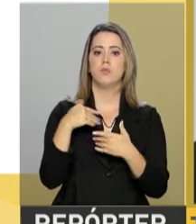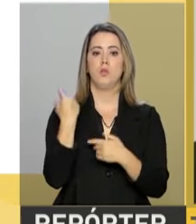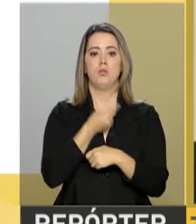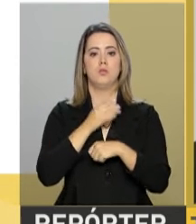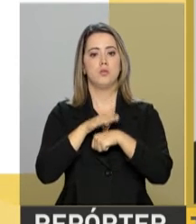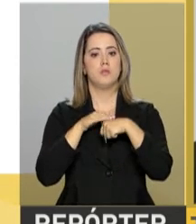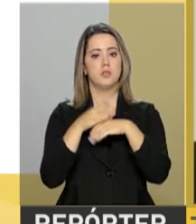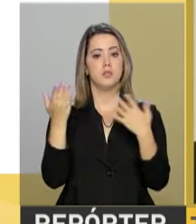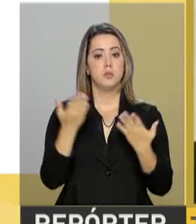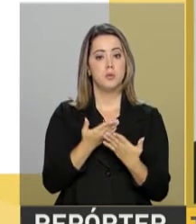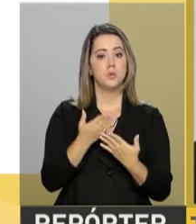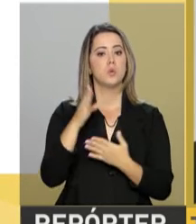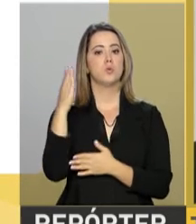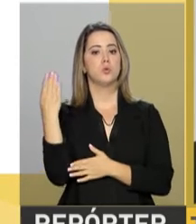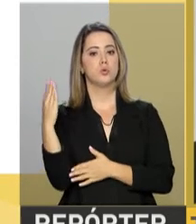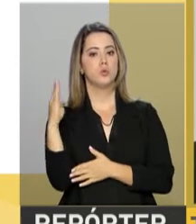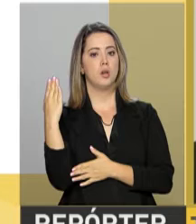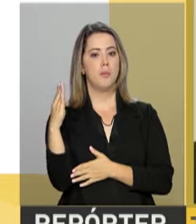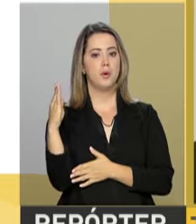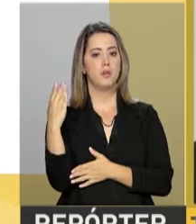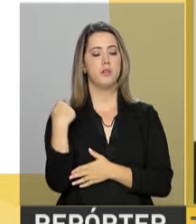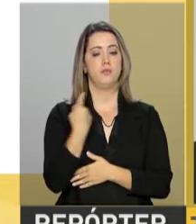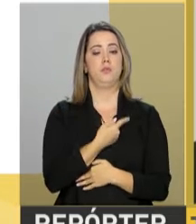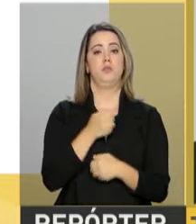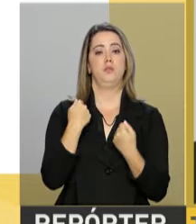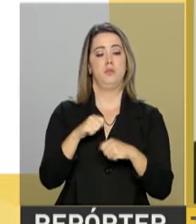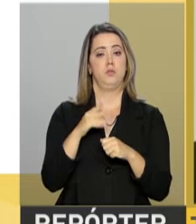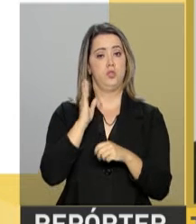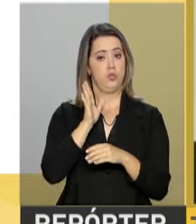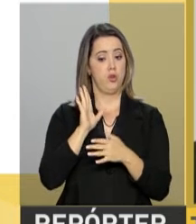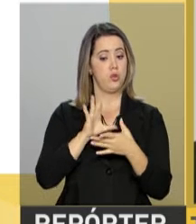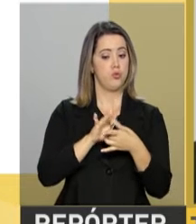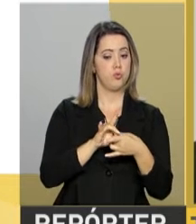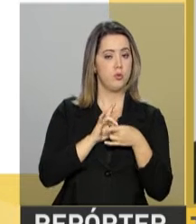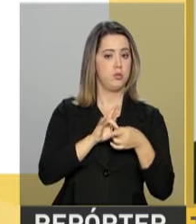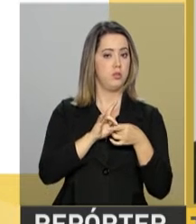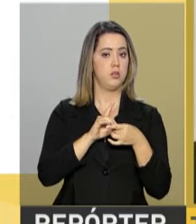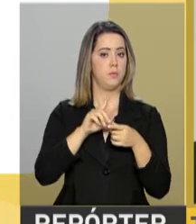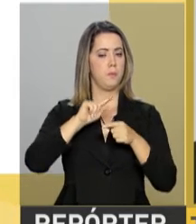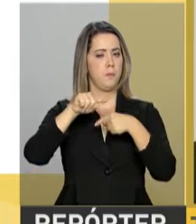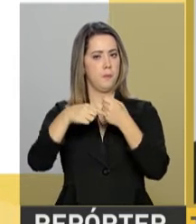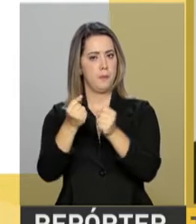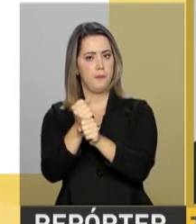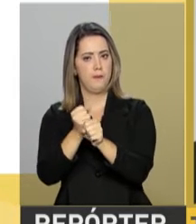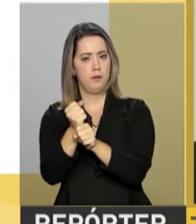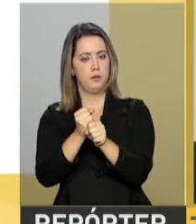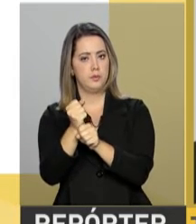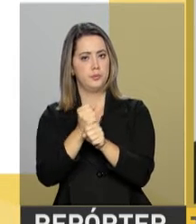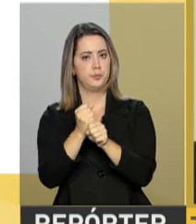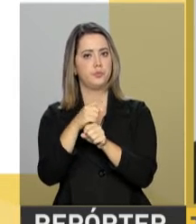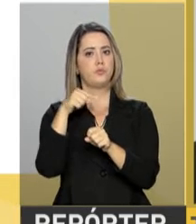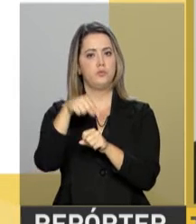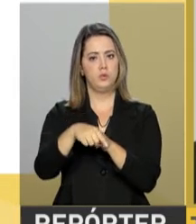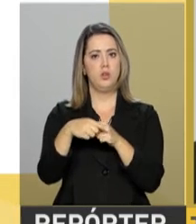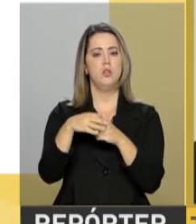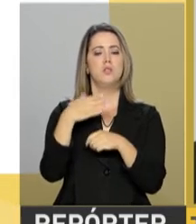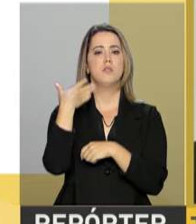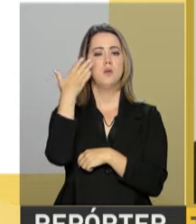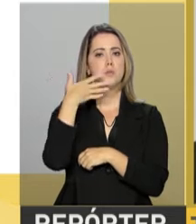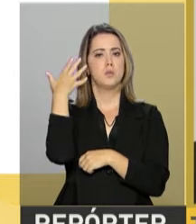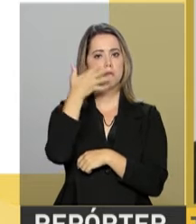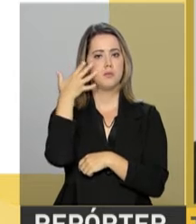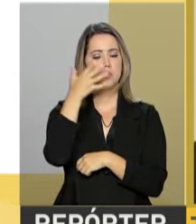hoje com a bolívia vamos aperfeiçoar nascente cooperação que já vem de algum tempo e no ano que vem vamos fazer um simpósio em brasília com mais